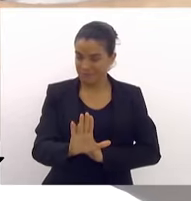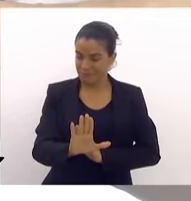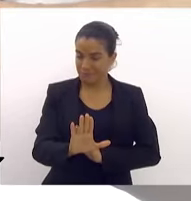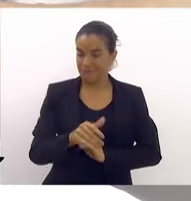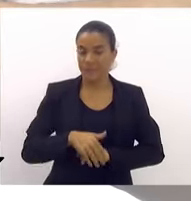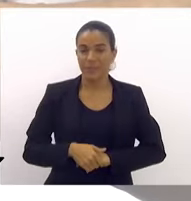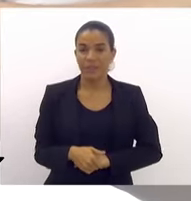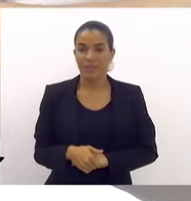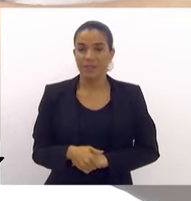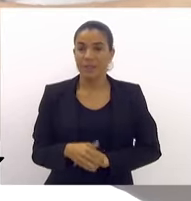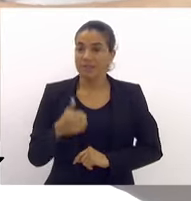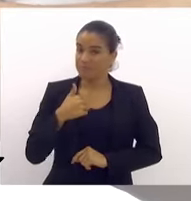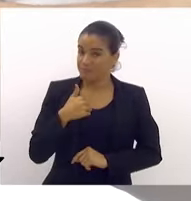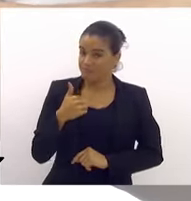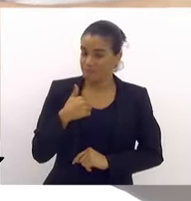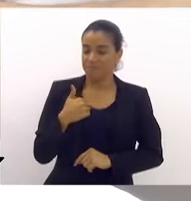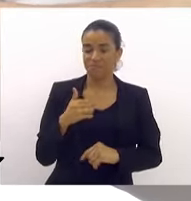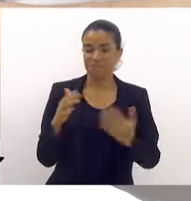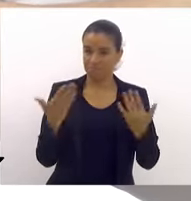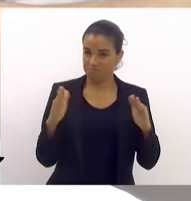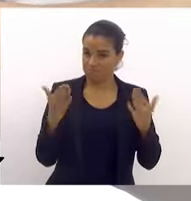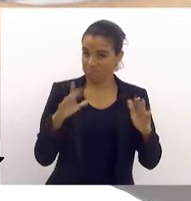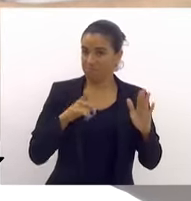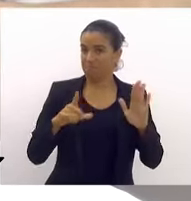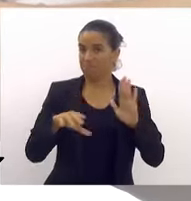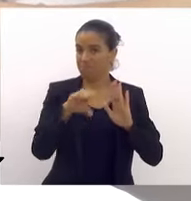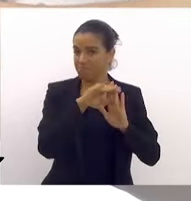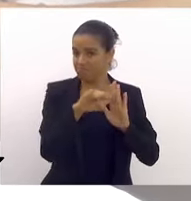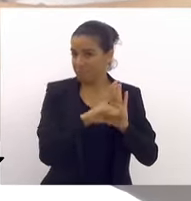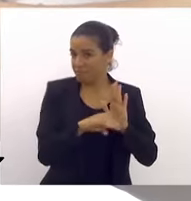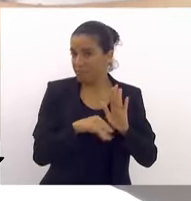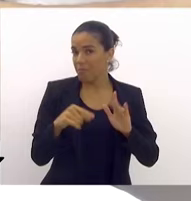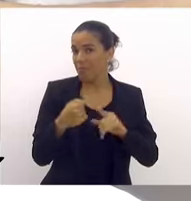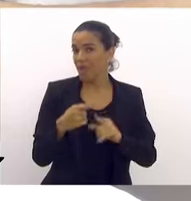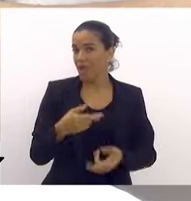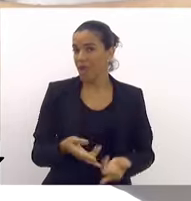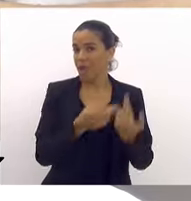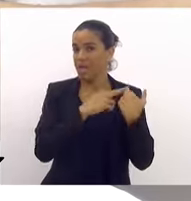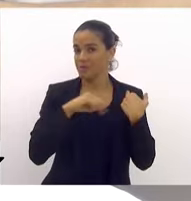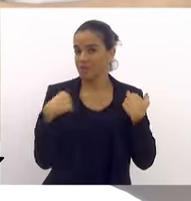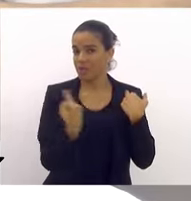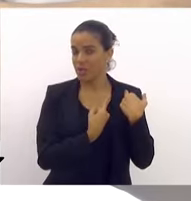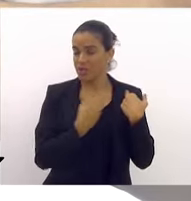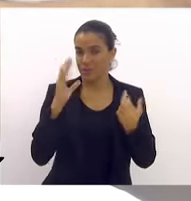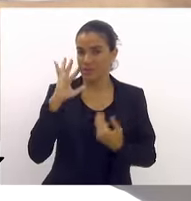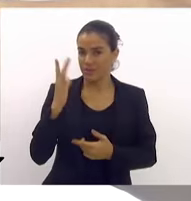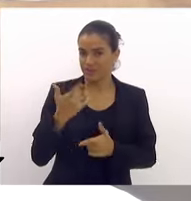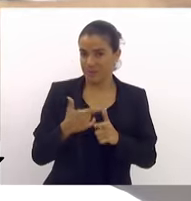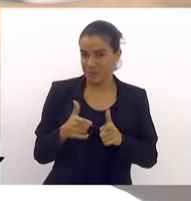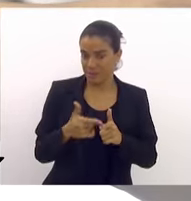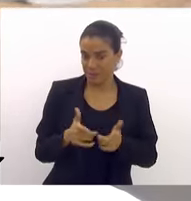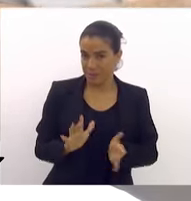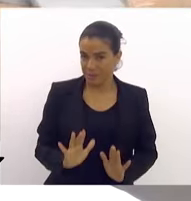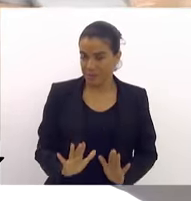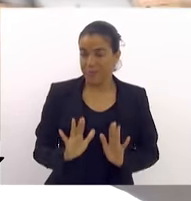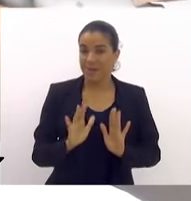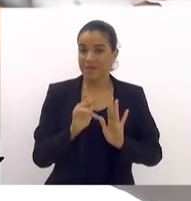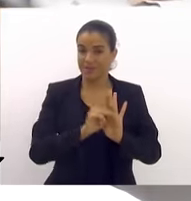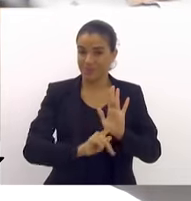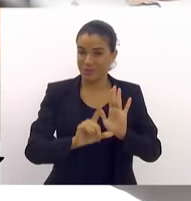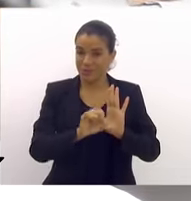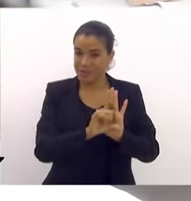questão. E eu louvo, está na pauta, porque a gente tem que resolver isso. Agora, esse projeto